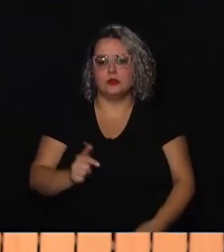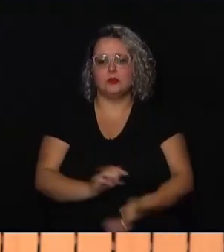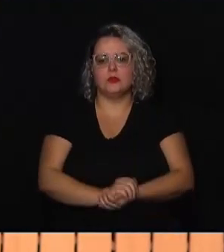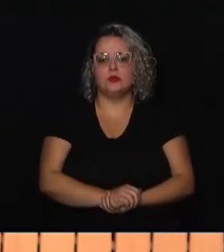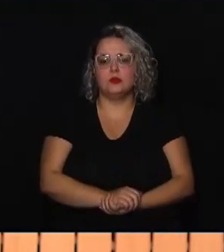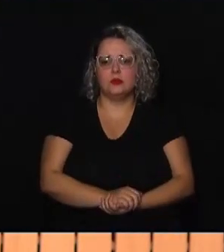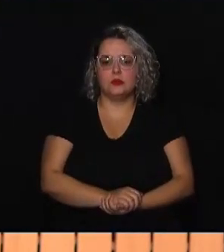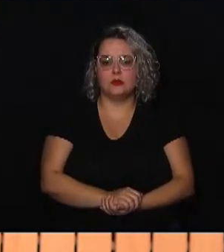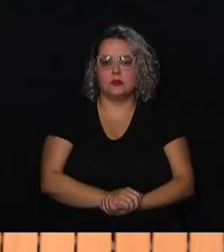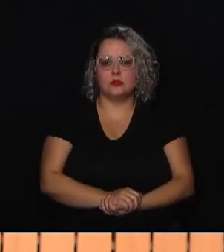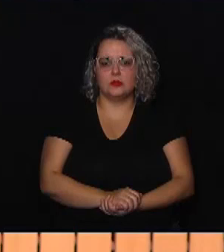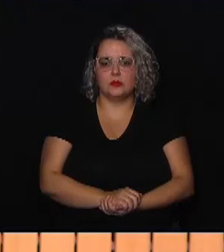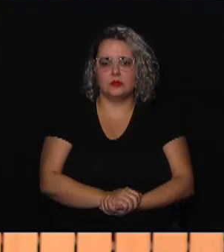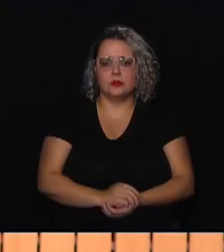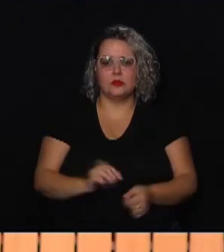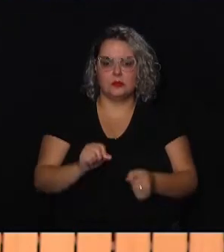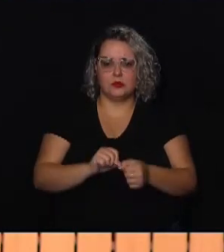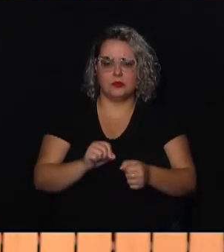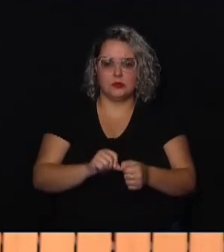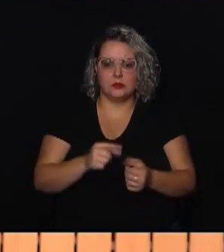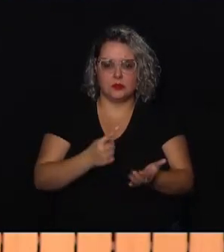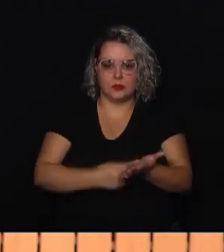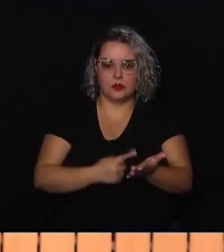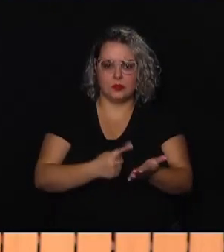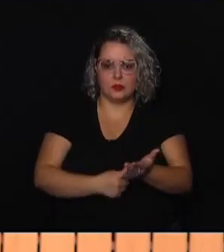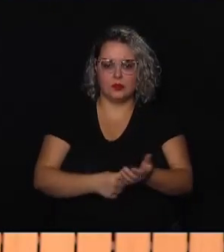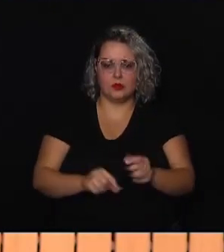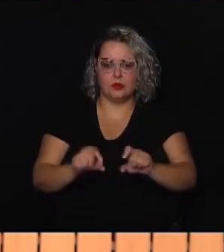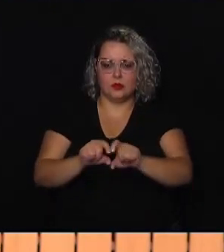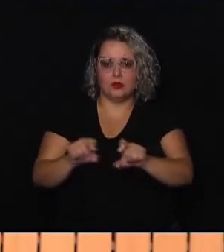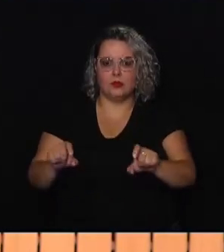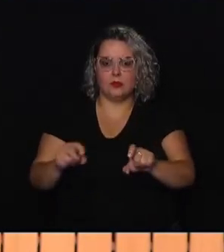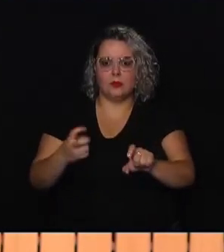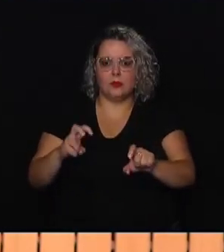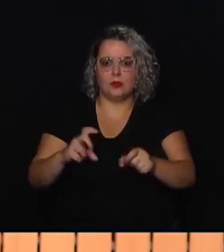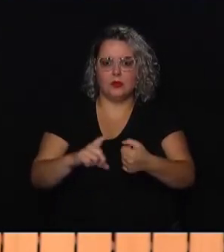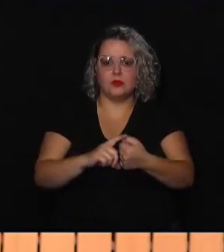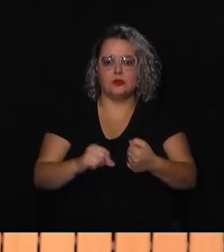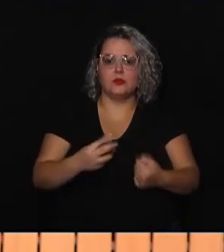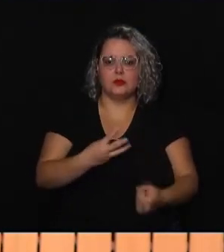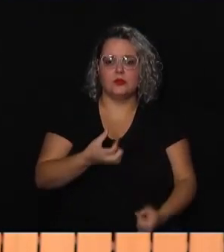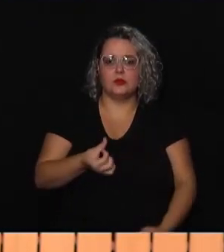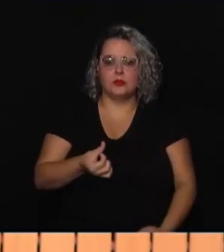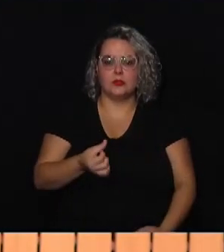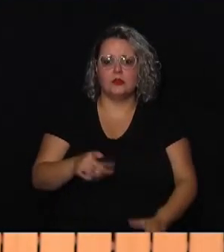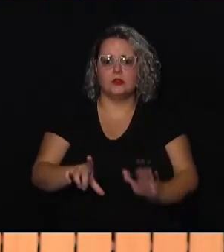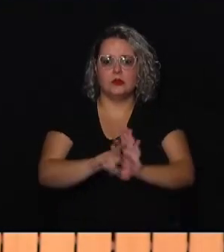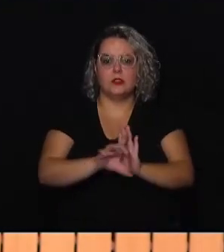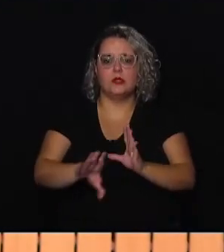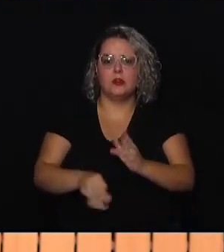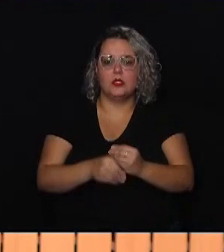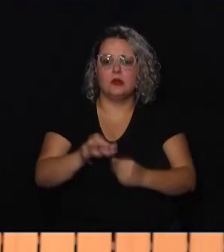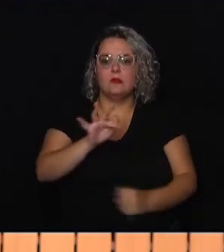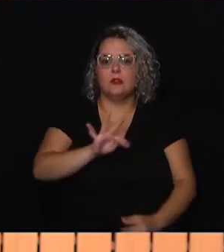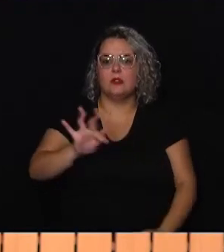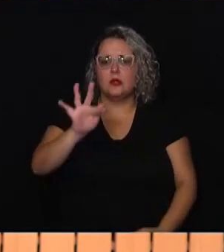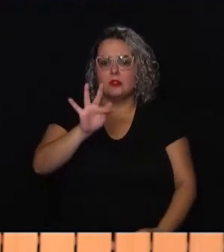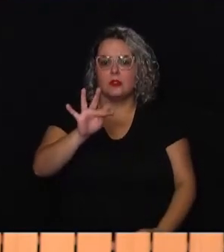audiência será realizada em cumprimento ao parágrafo 5º do artigo 36 da Lei Complementar Federal